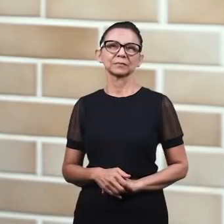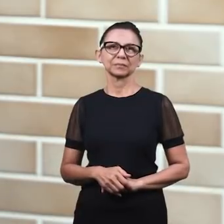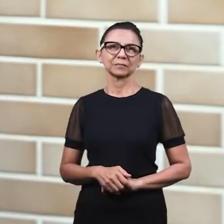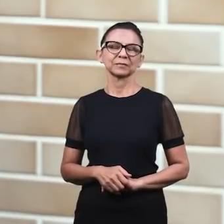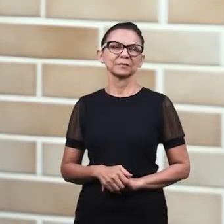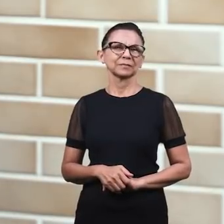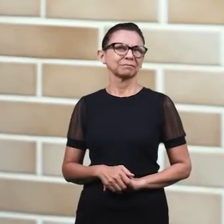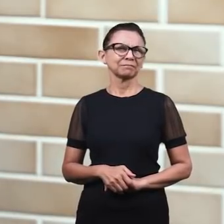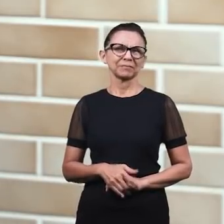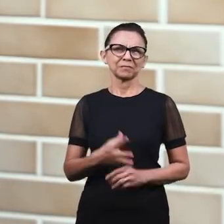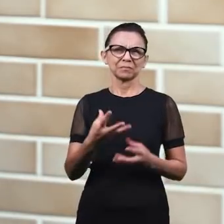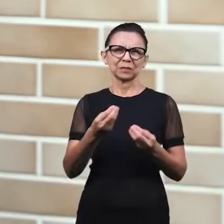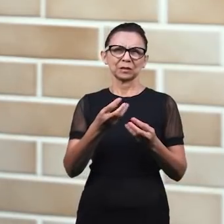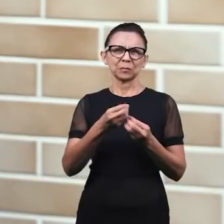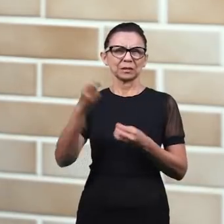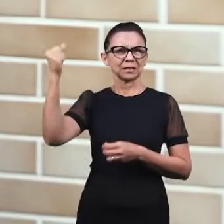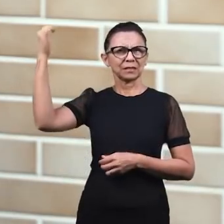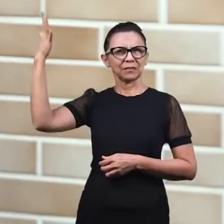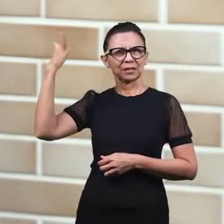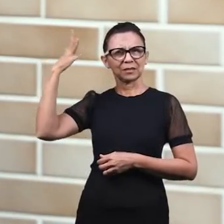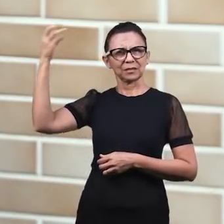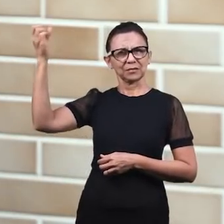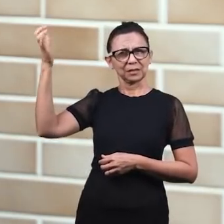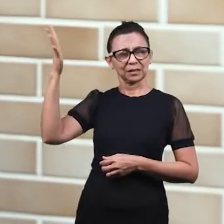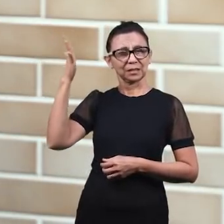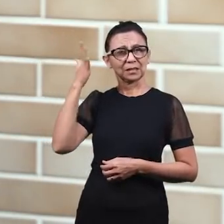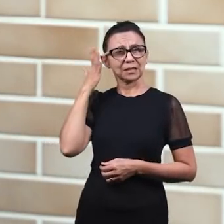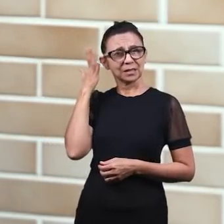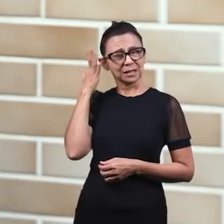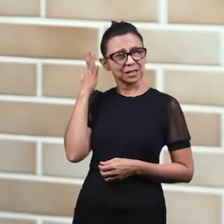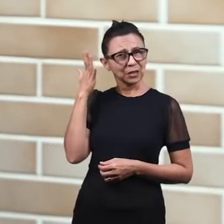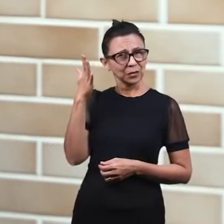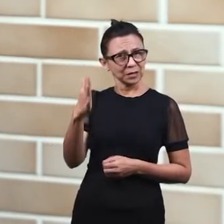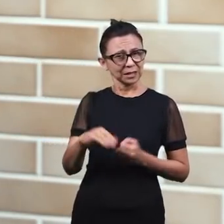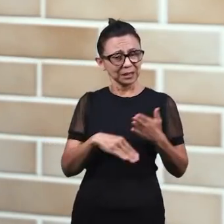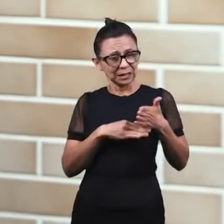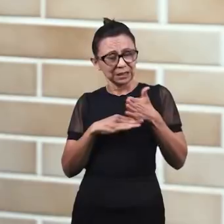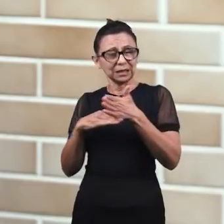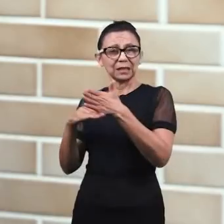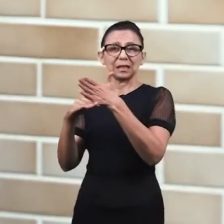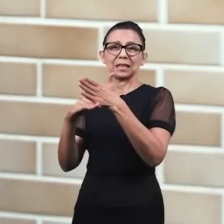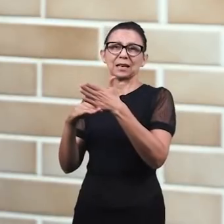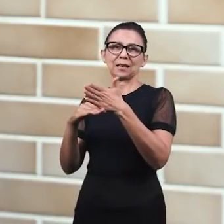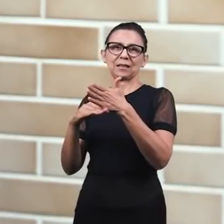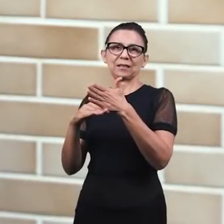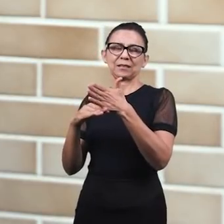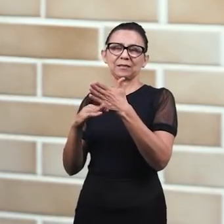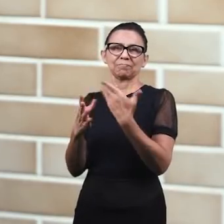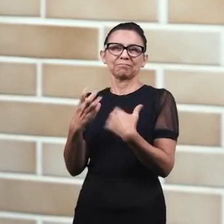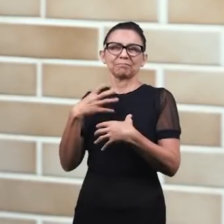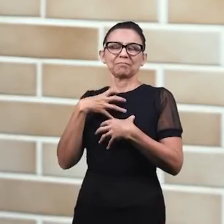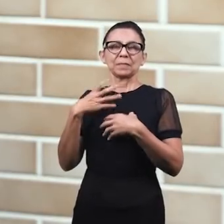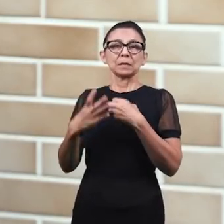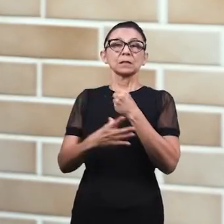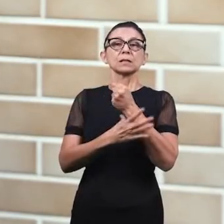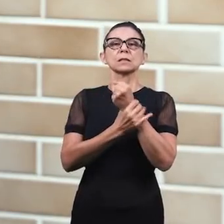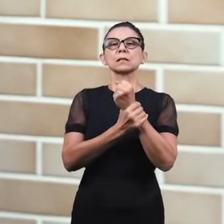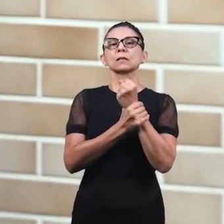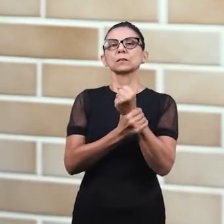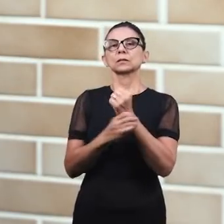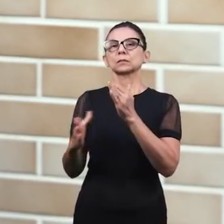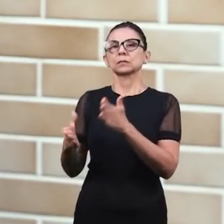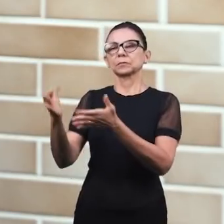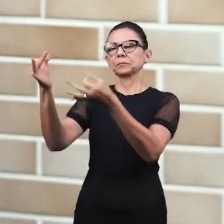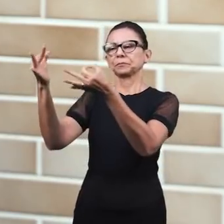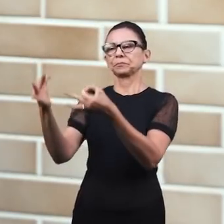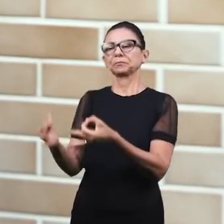fonte inesgotável de revelações que norteiam a nossa vida e nos dá a segurança de